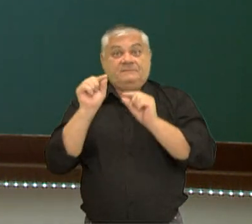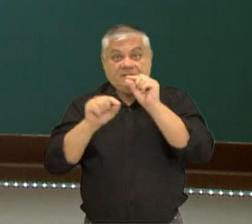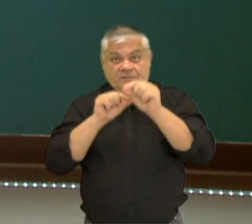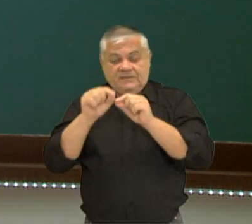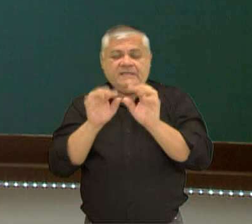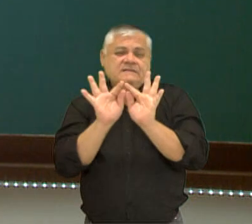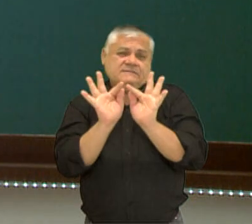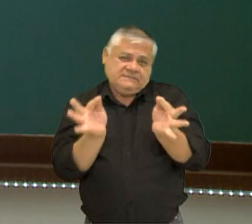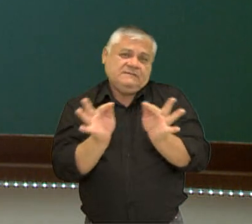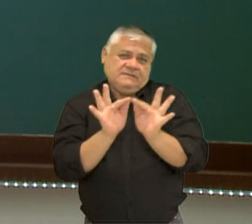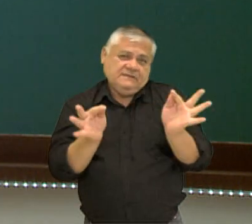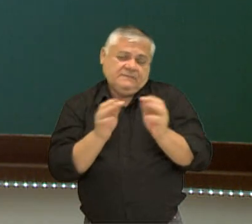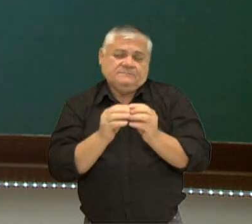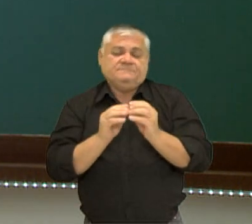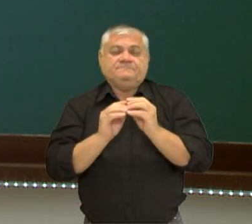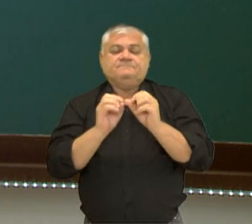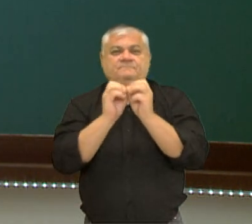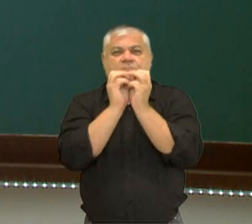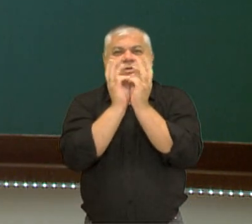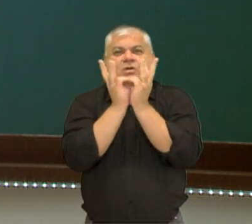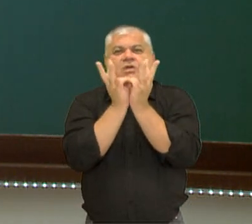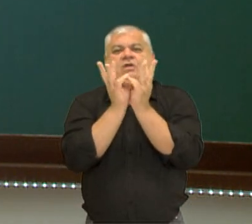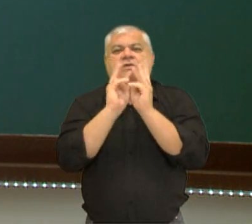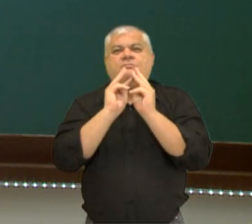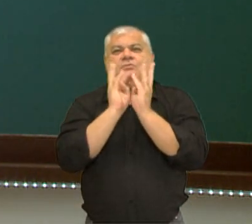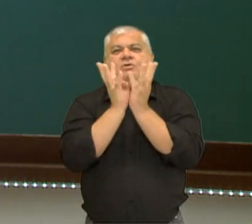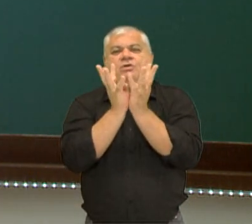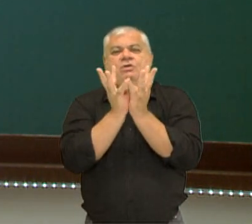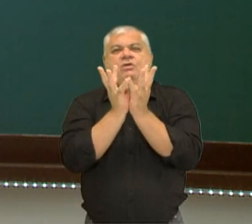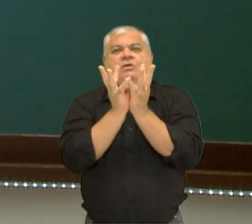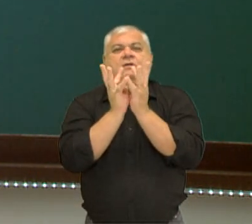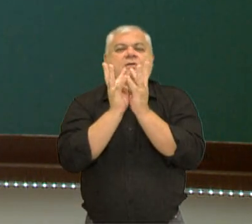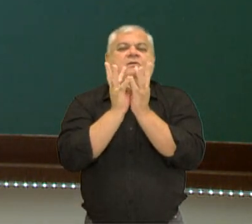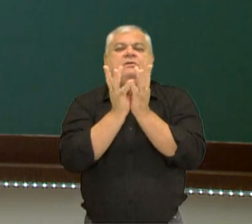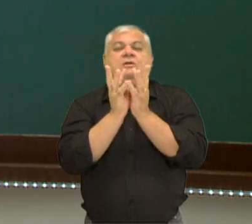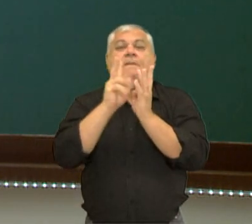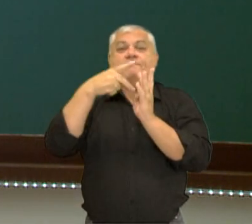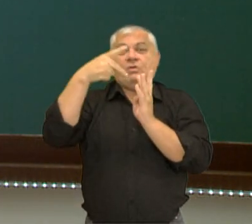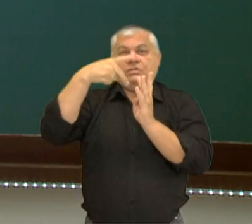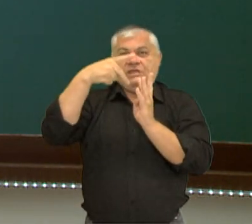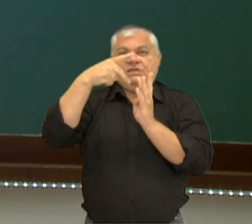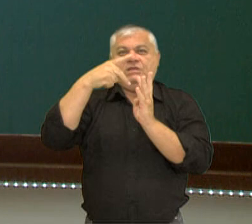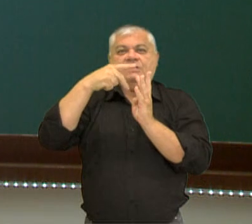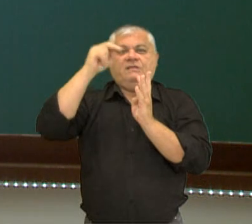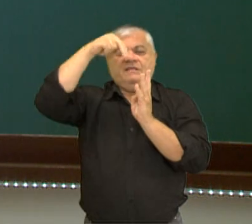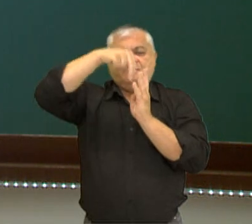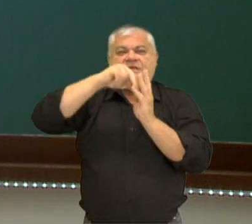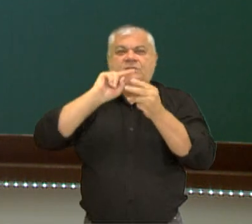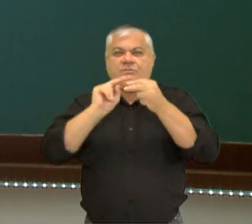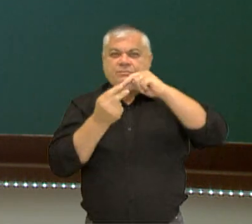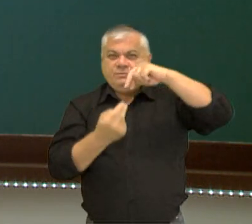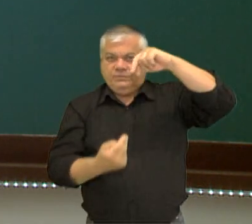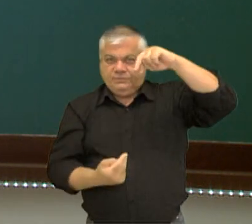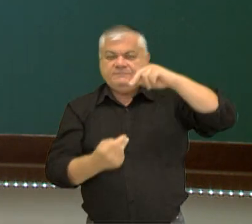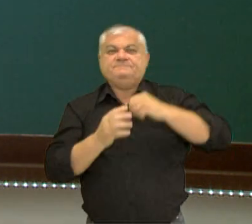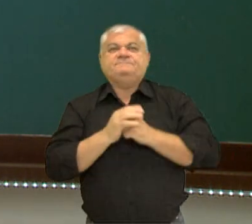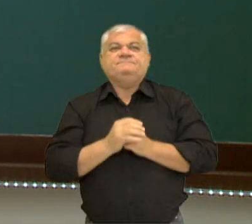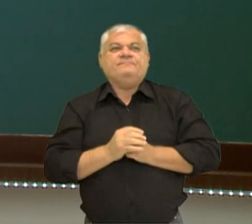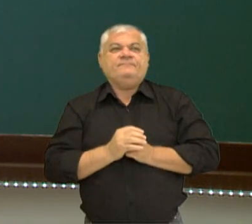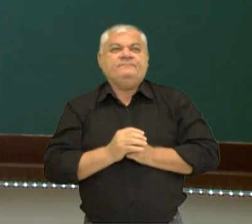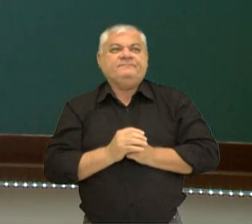muito simples, sempre resumida a uma cápsula de proteína com material genético em seu interior.